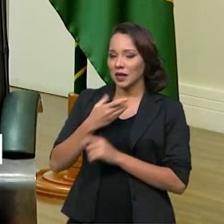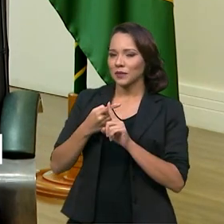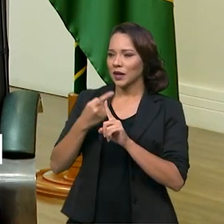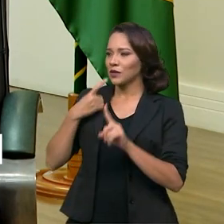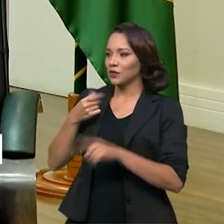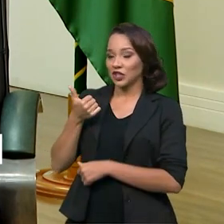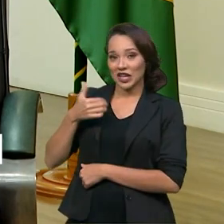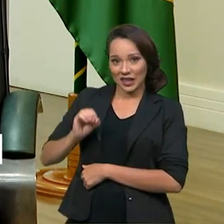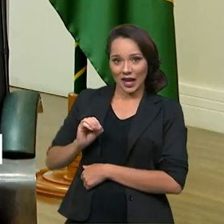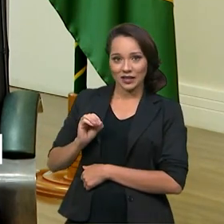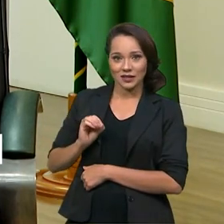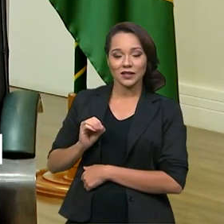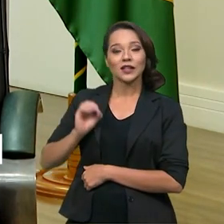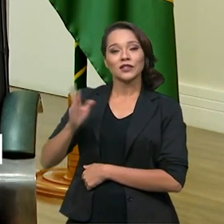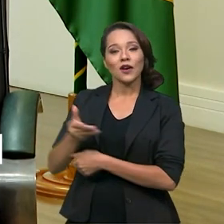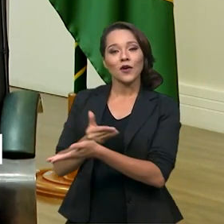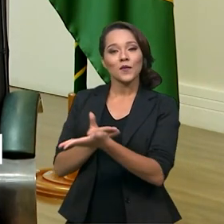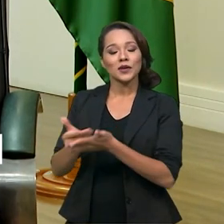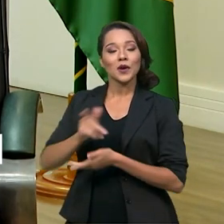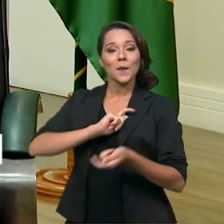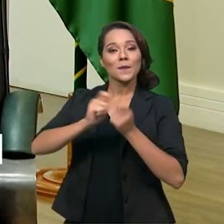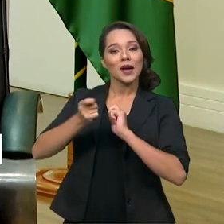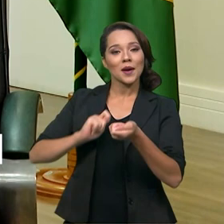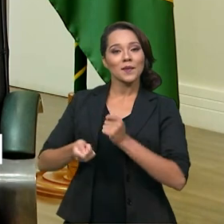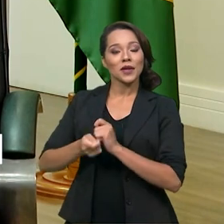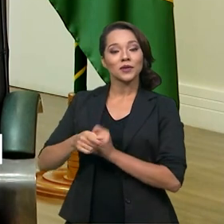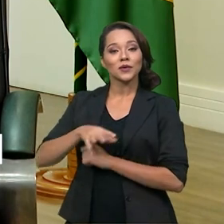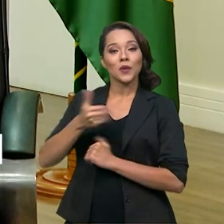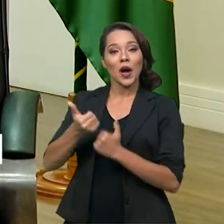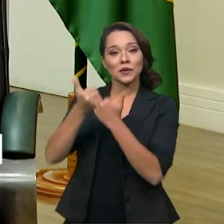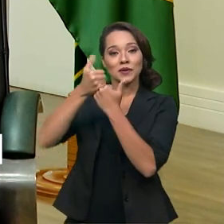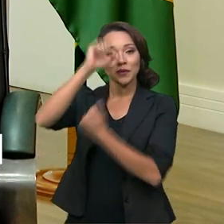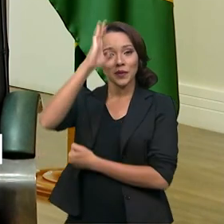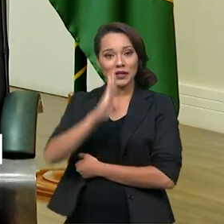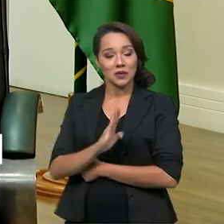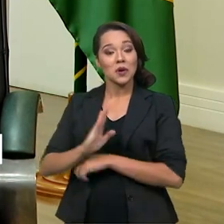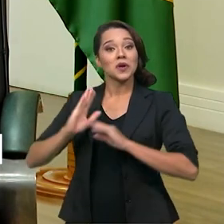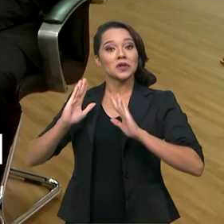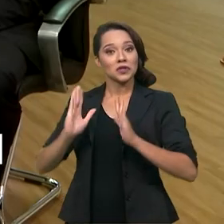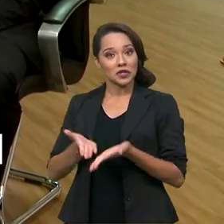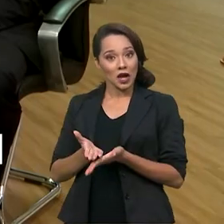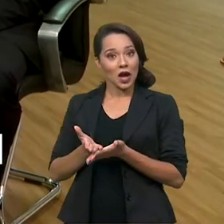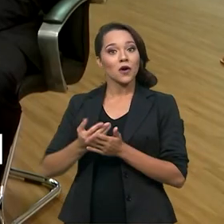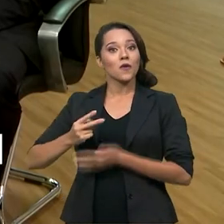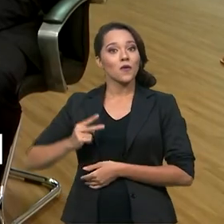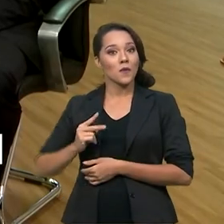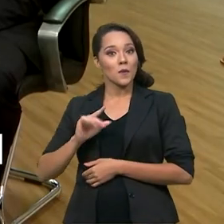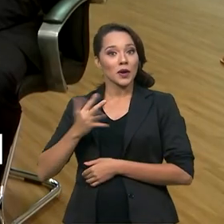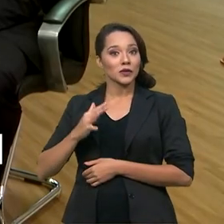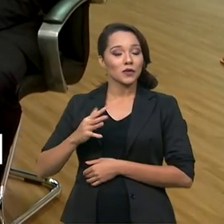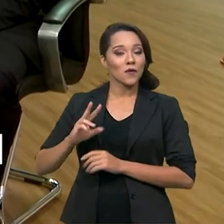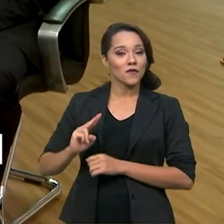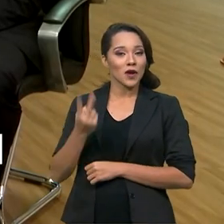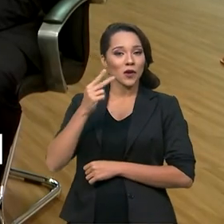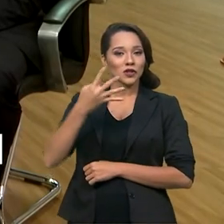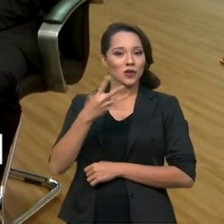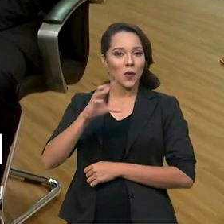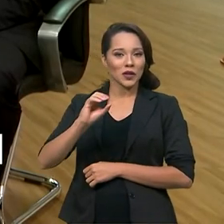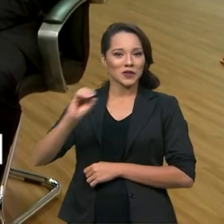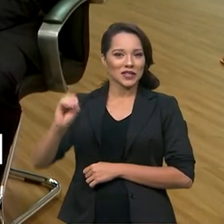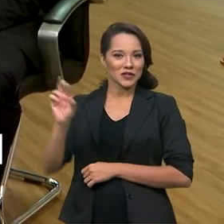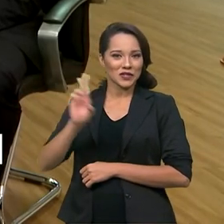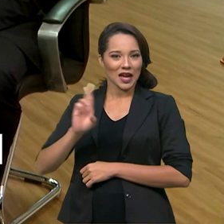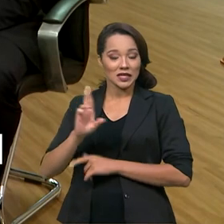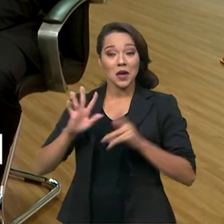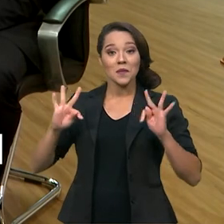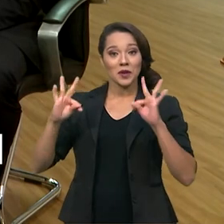dia 10, demos início ao pagamento do Auxílio Brasil, já com o benefício de, no mínimo, R$ 400